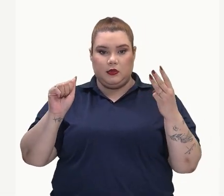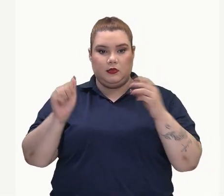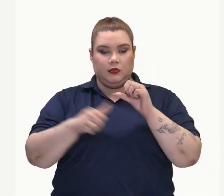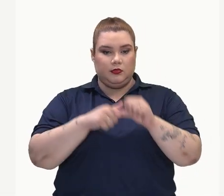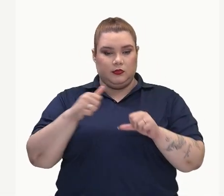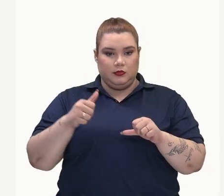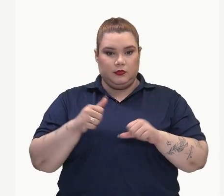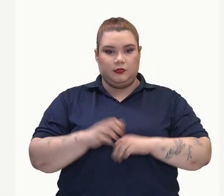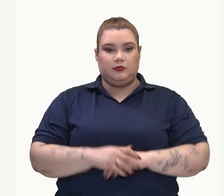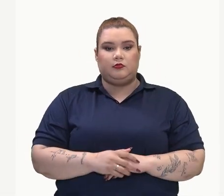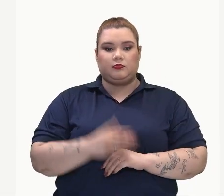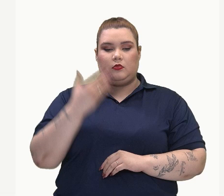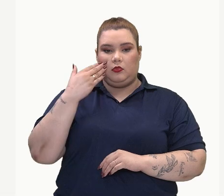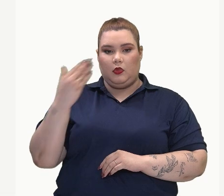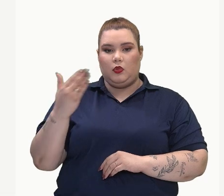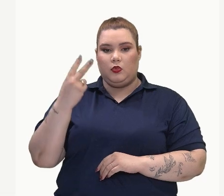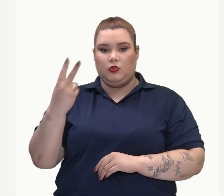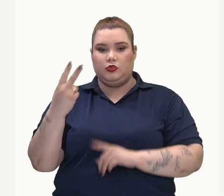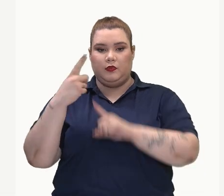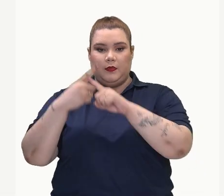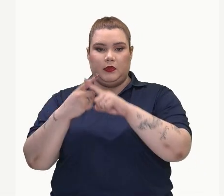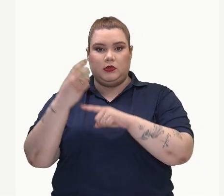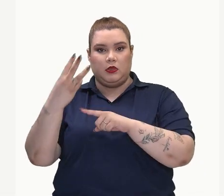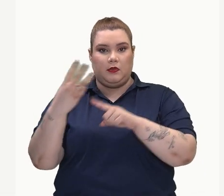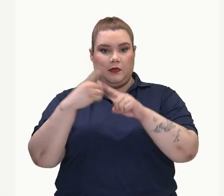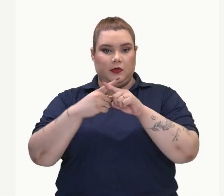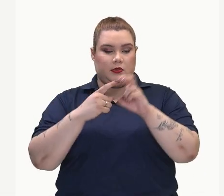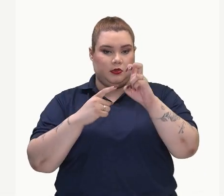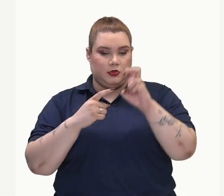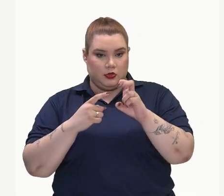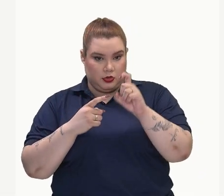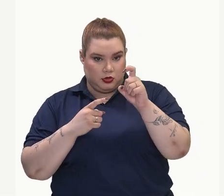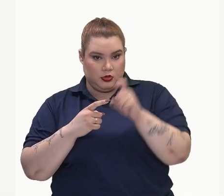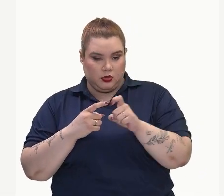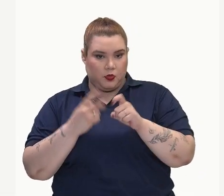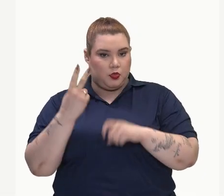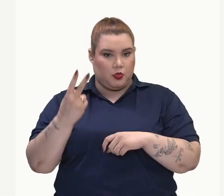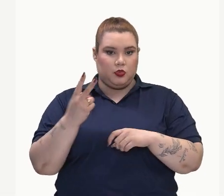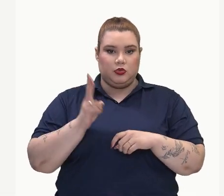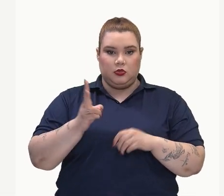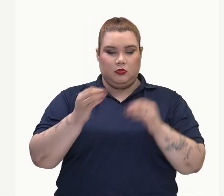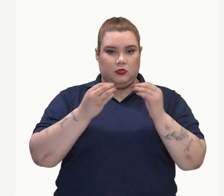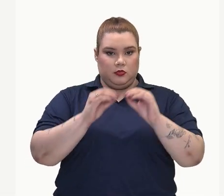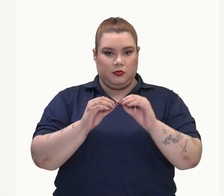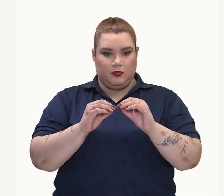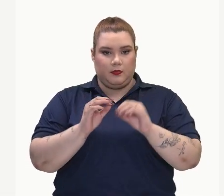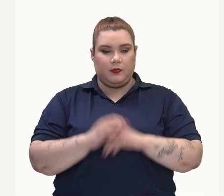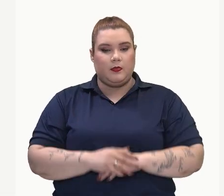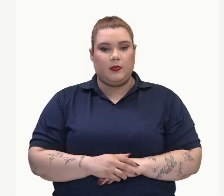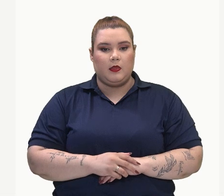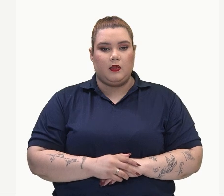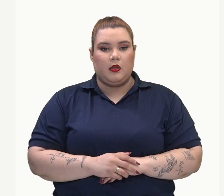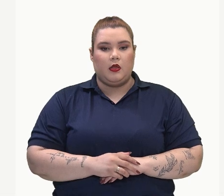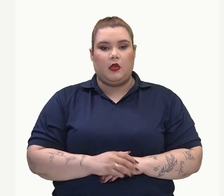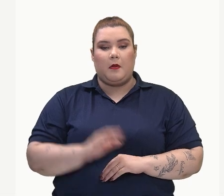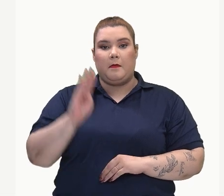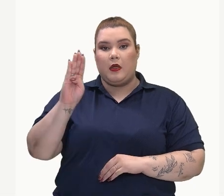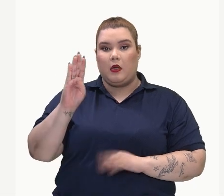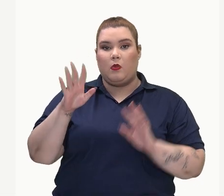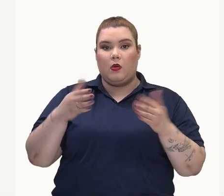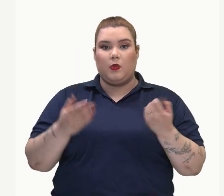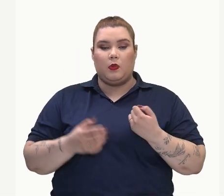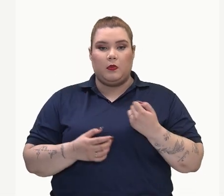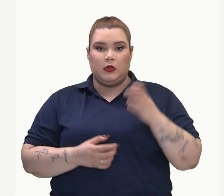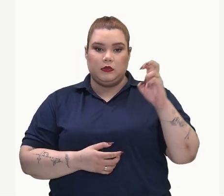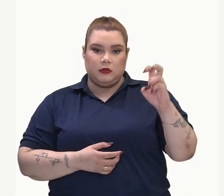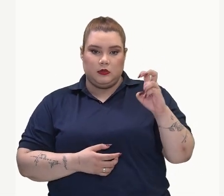Vezes X, repete. Menos 2, esses dois aqui sempre aparecem, tá, pessoal? Tanto um como no outro. A coordenada de B, quem é B?